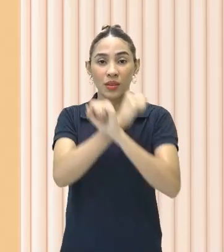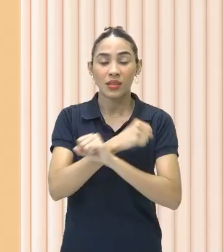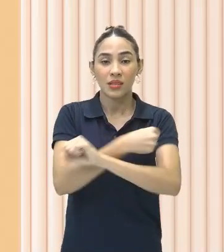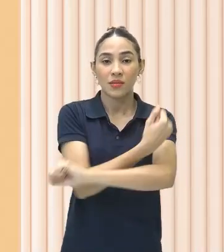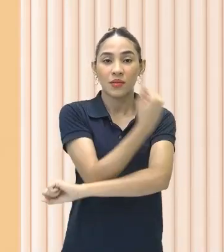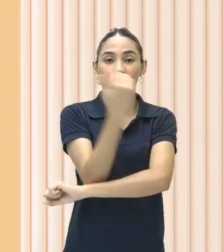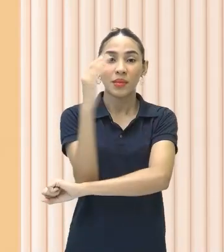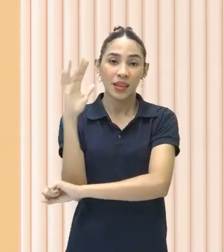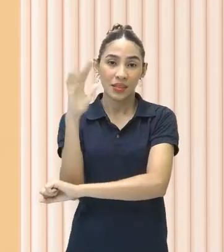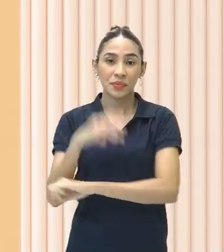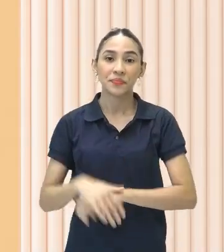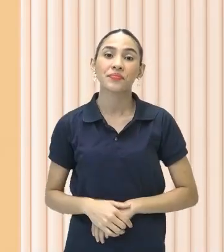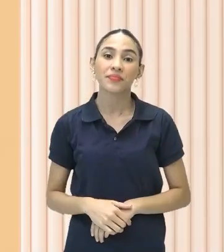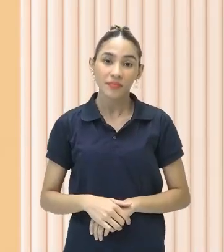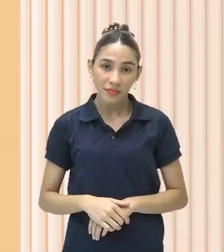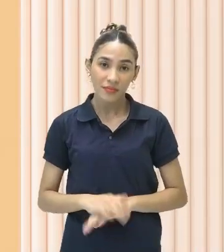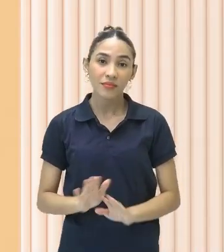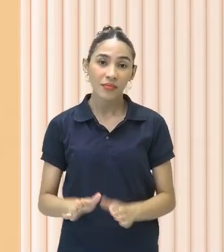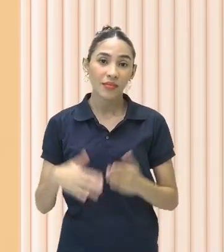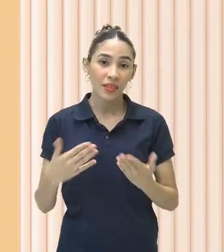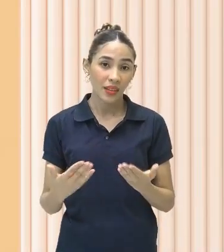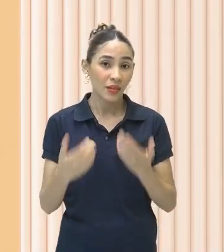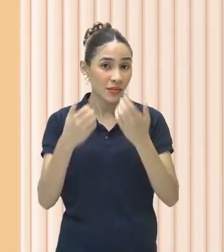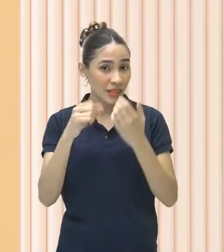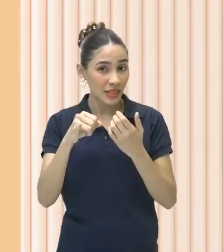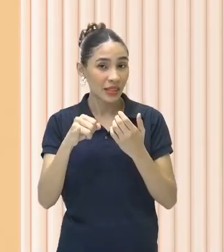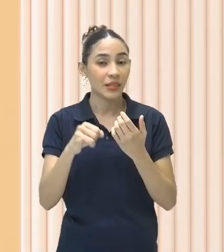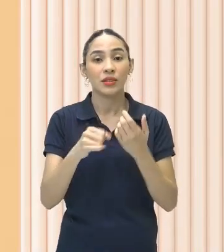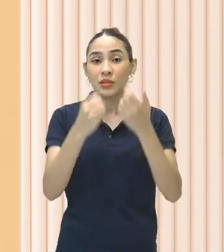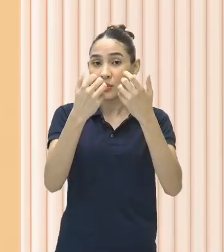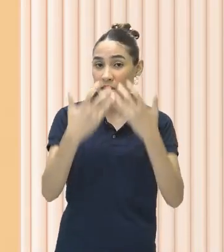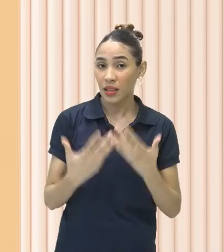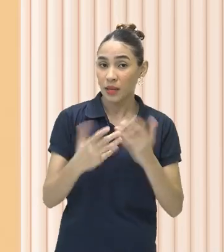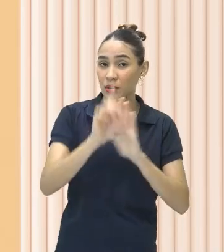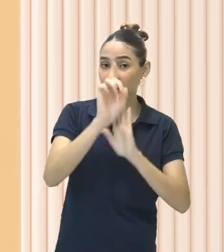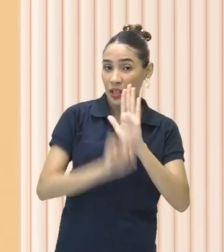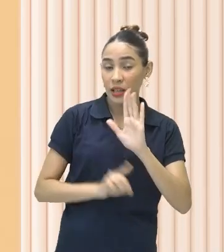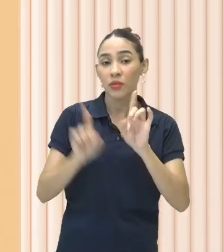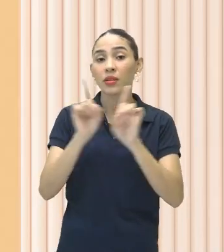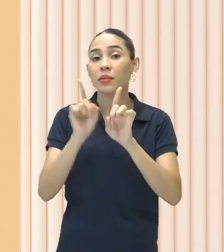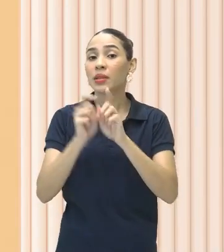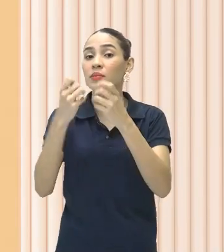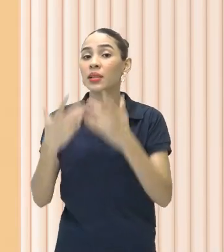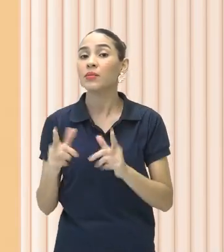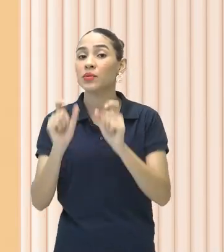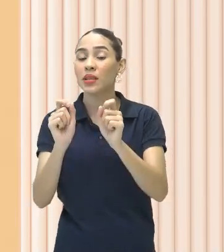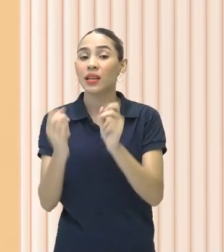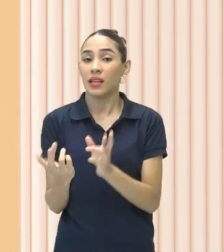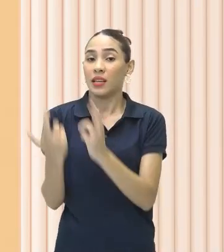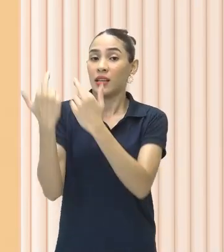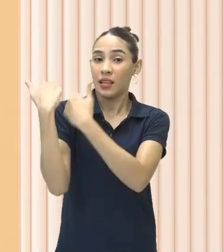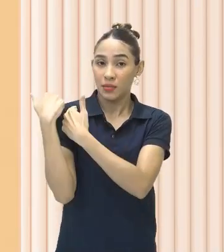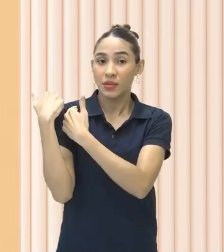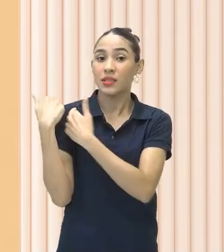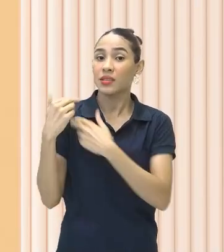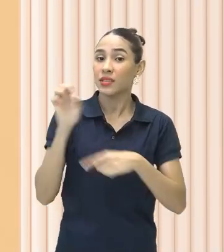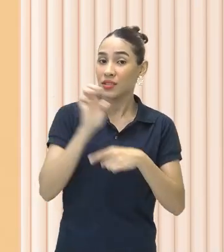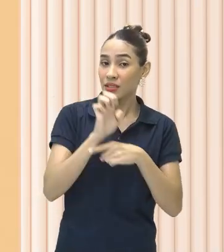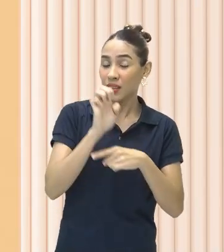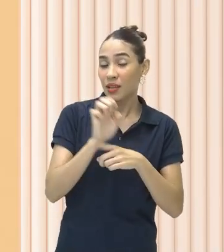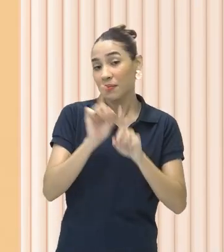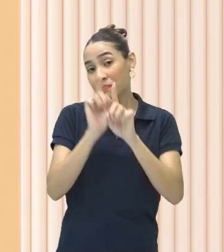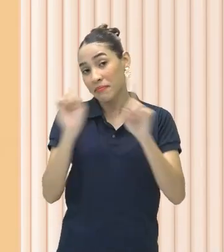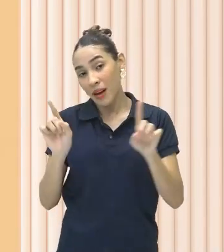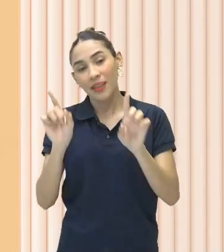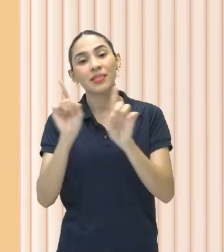do meio ambiente. E lógico que se a gente fala de direitos, nós falamos também de quê? De deveres, né? Deveres do Estado,